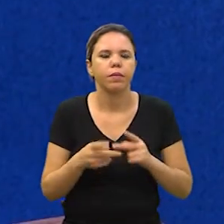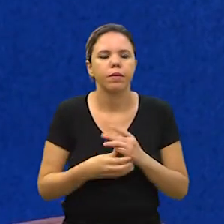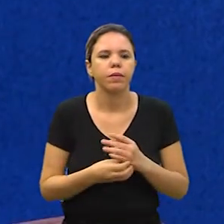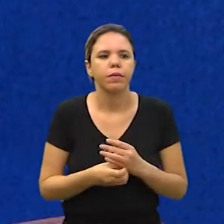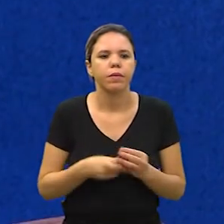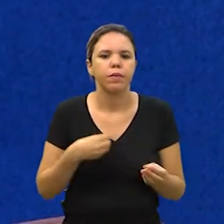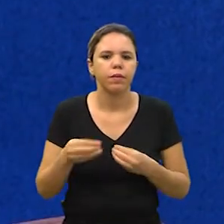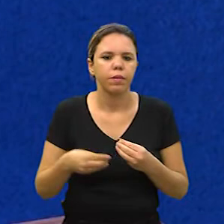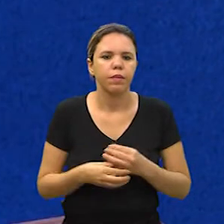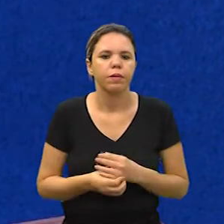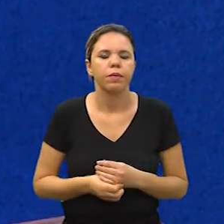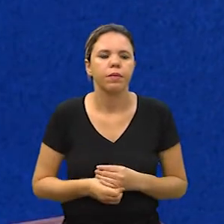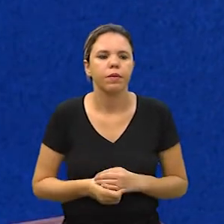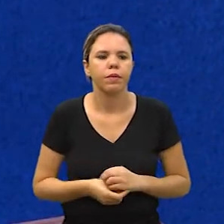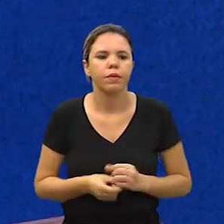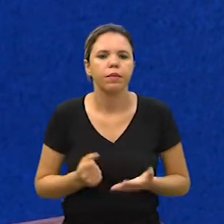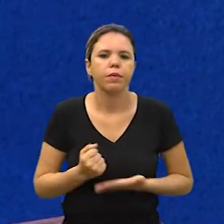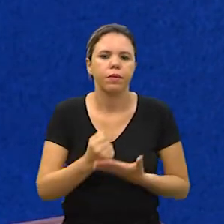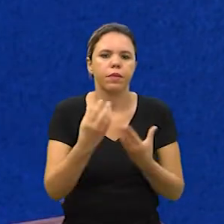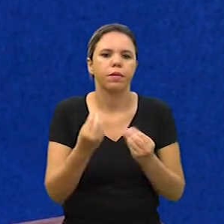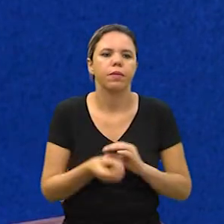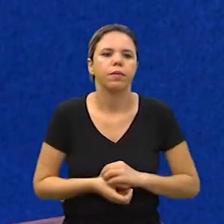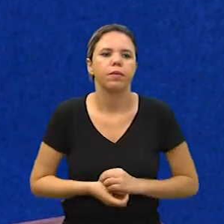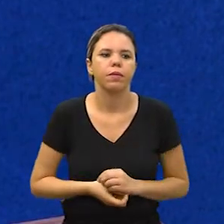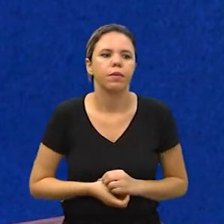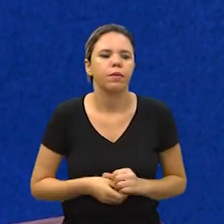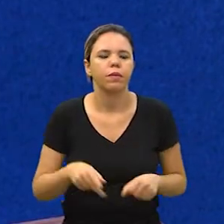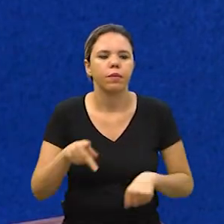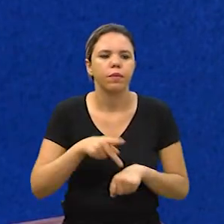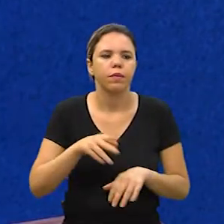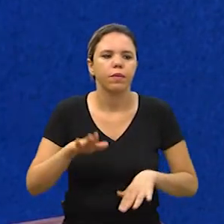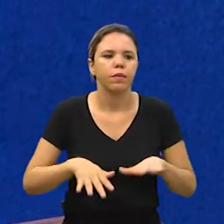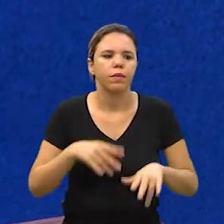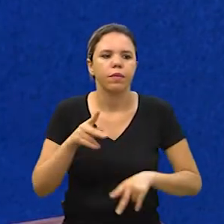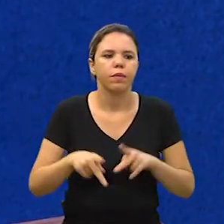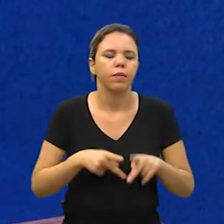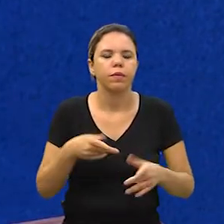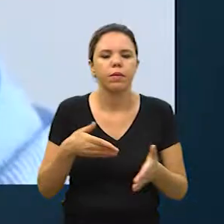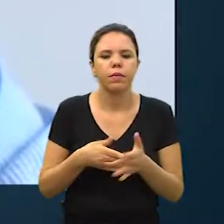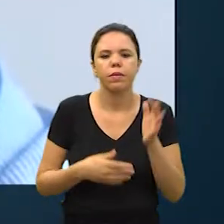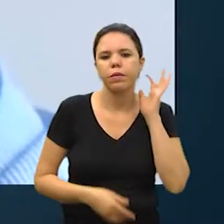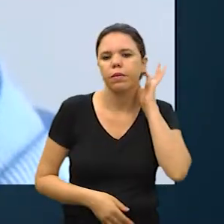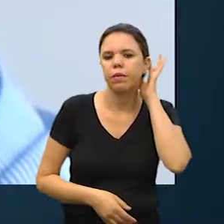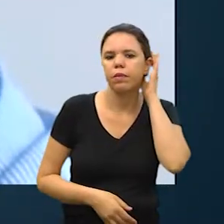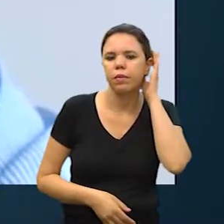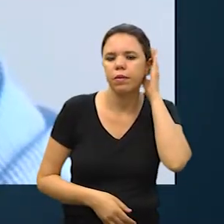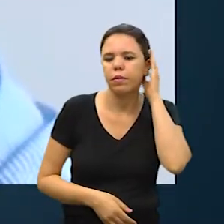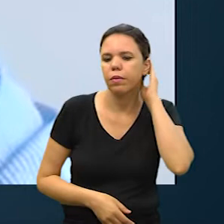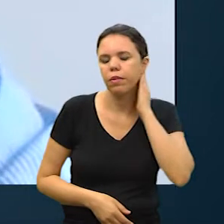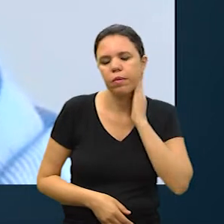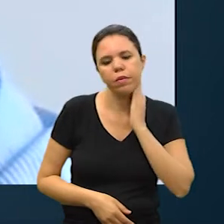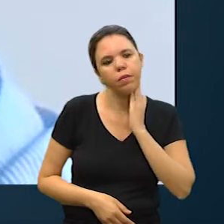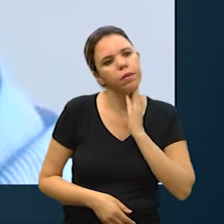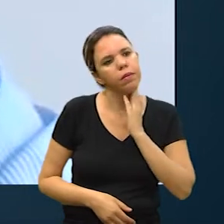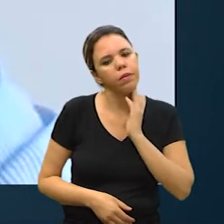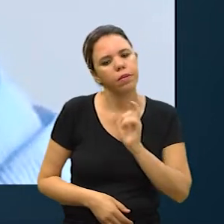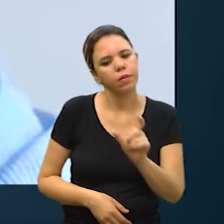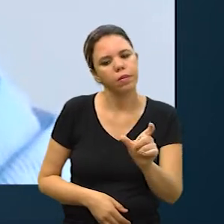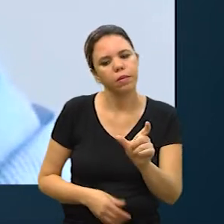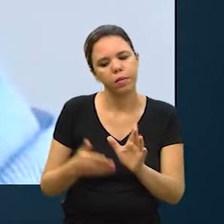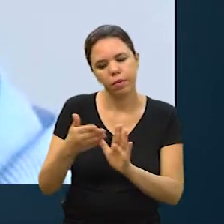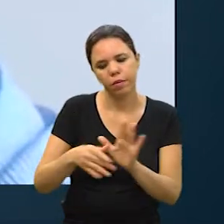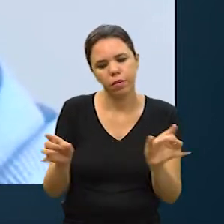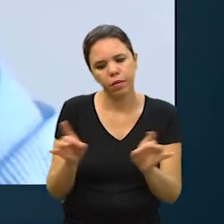muito flexível, então isso ajuda bastante. Então, tem países que o pessoal é muito restrito. É cara crachá, faz aquilo